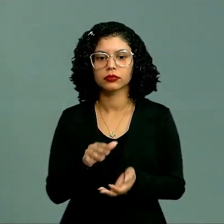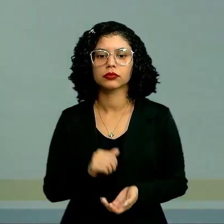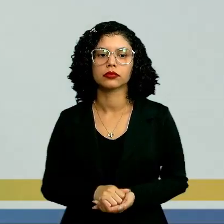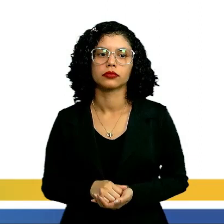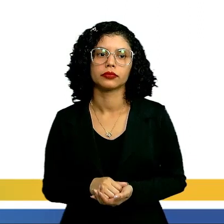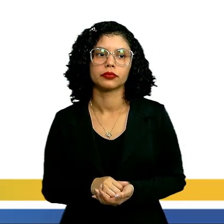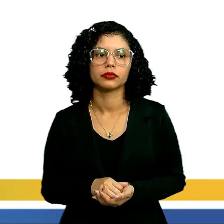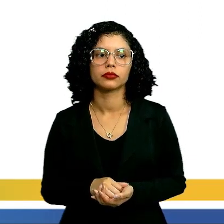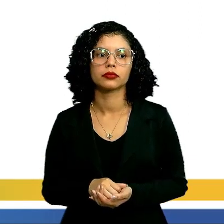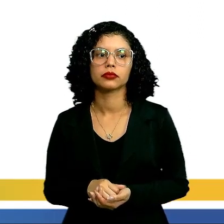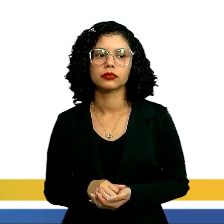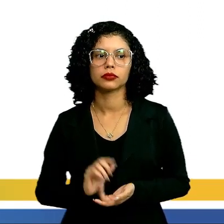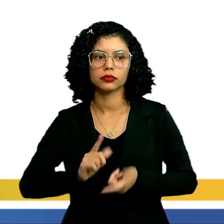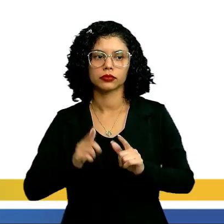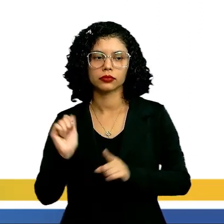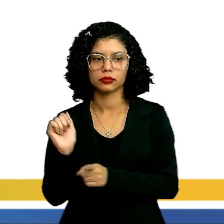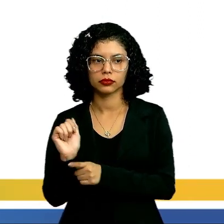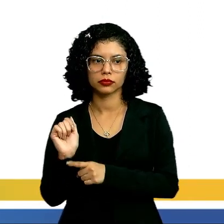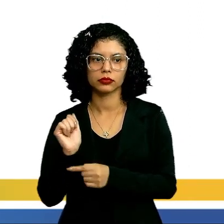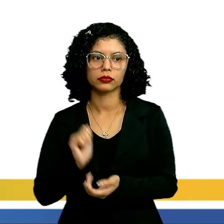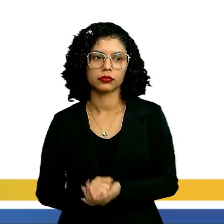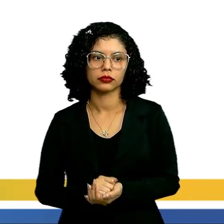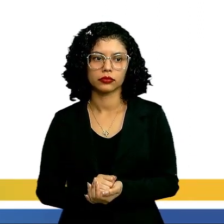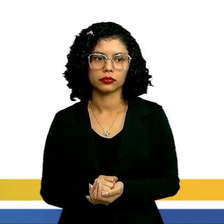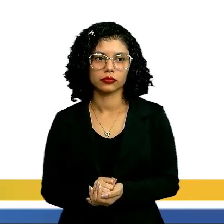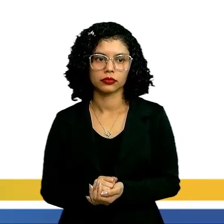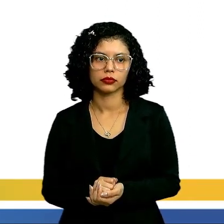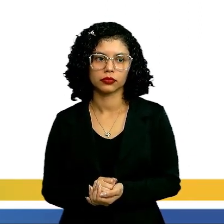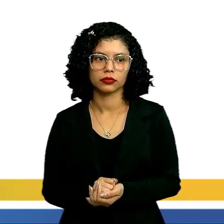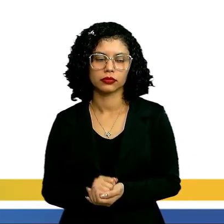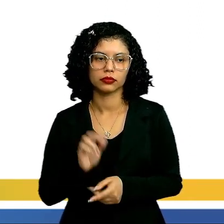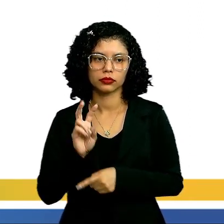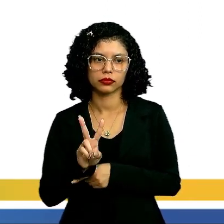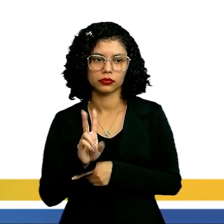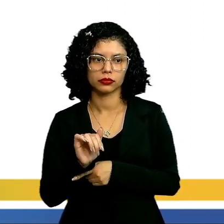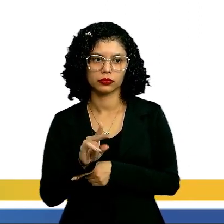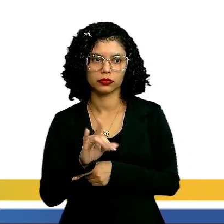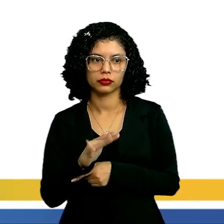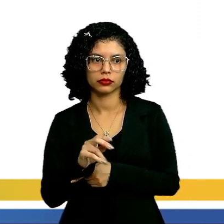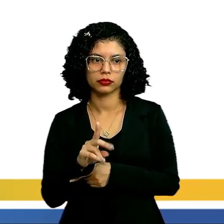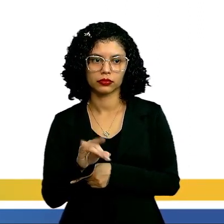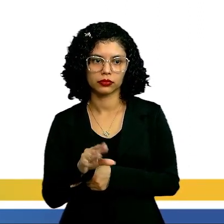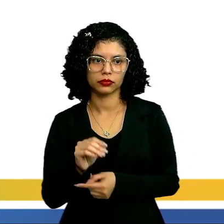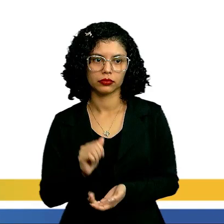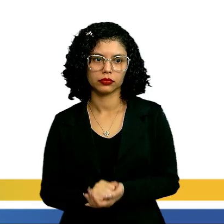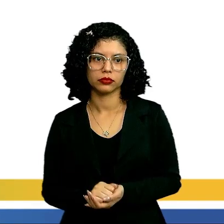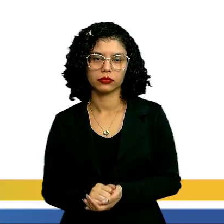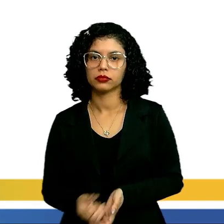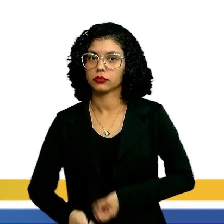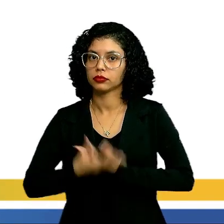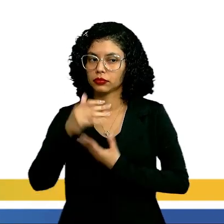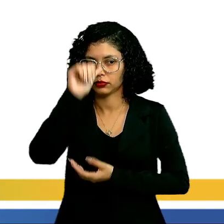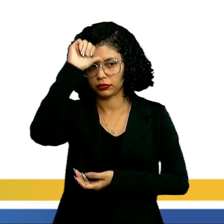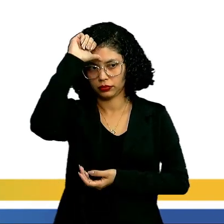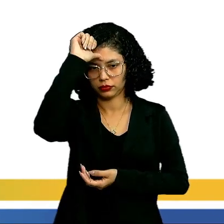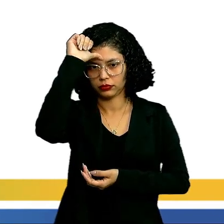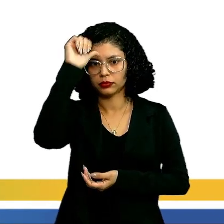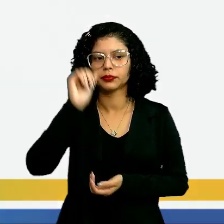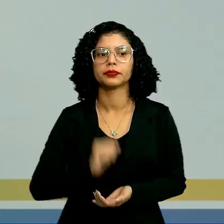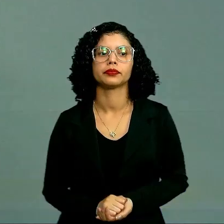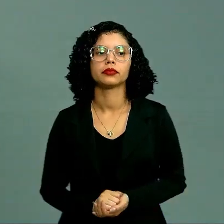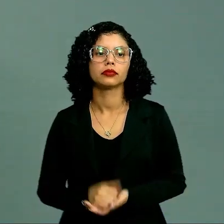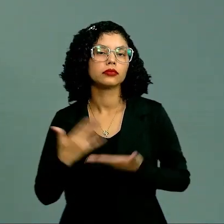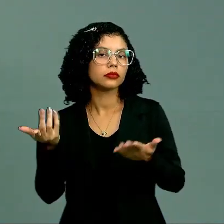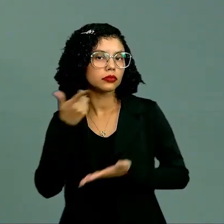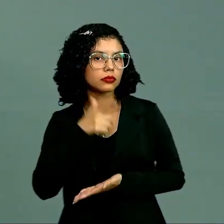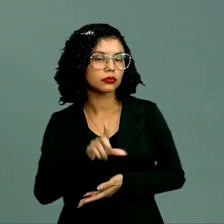de cara. E na letra A diz assim, que esse lá faz referência ao vencedor, que é um poeta árabe.